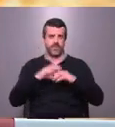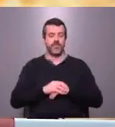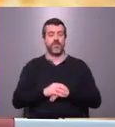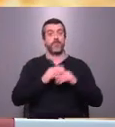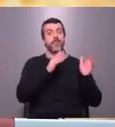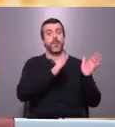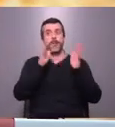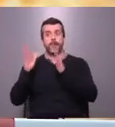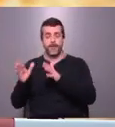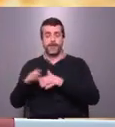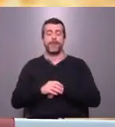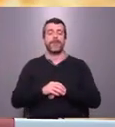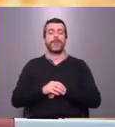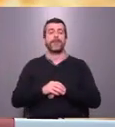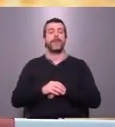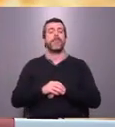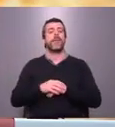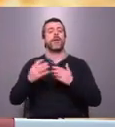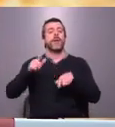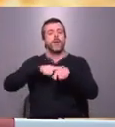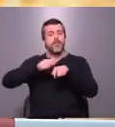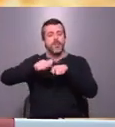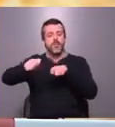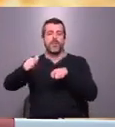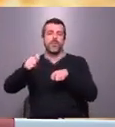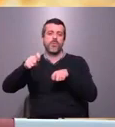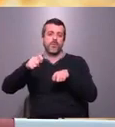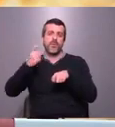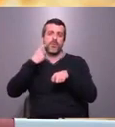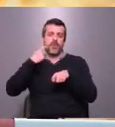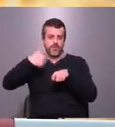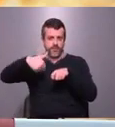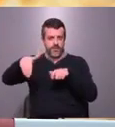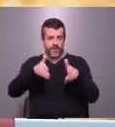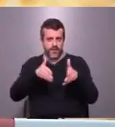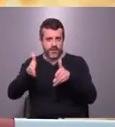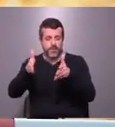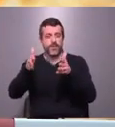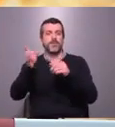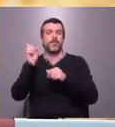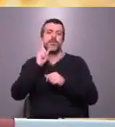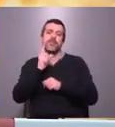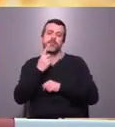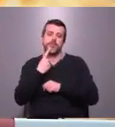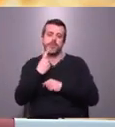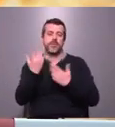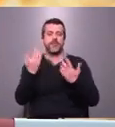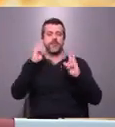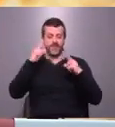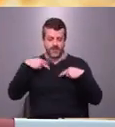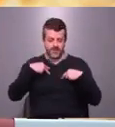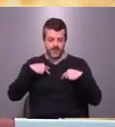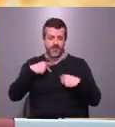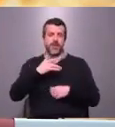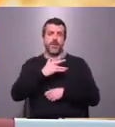Por outro lado, nesta caminhada quaresmal que estamos a viver, é importante percebermos que é quando tomamos consciência deste